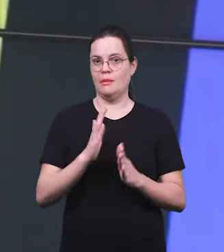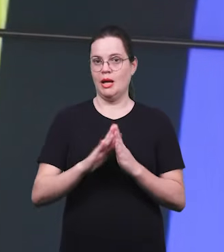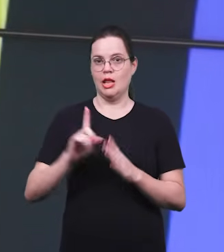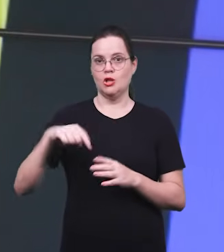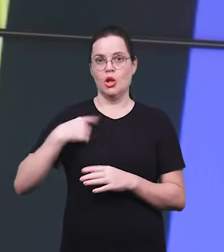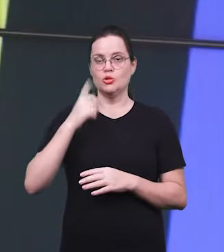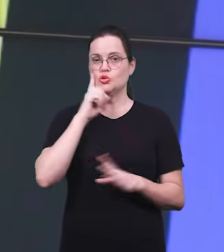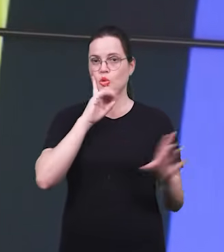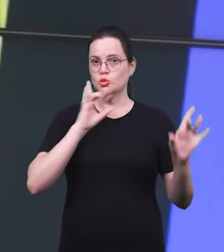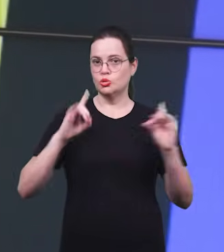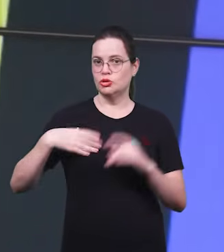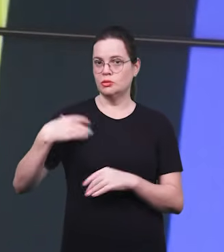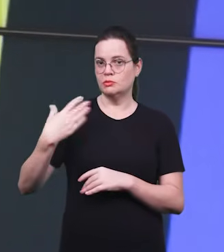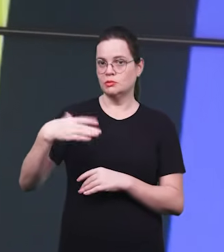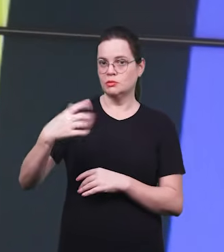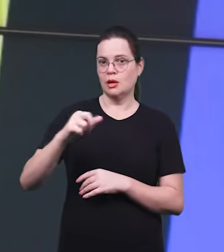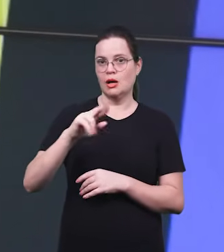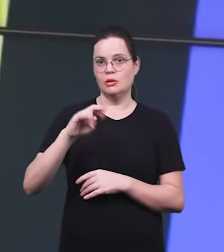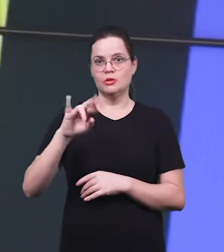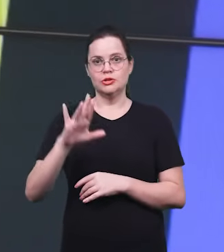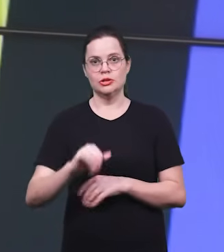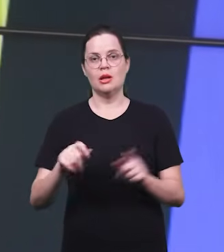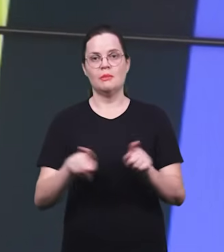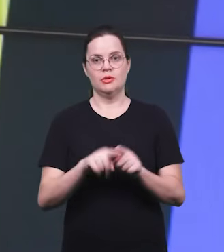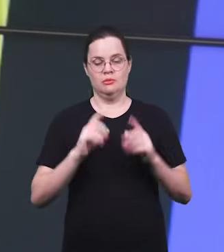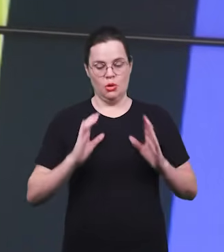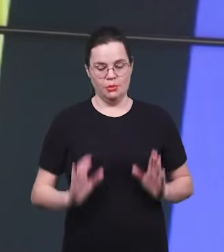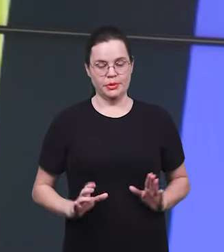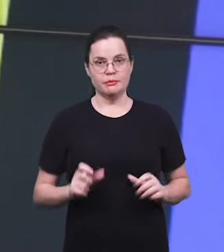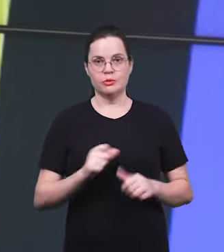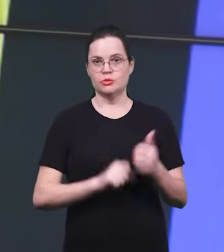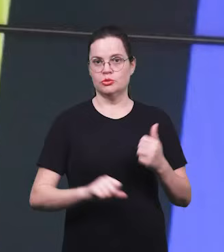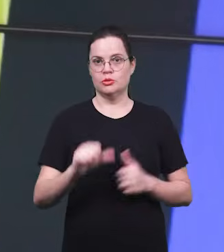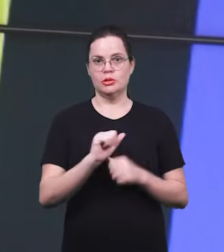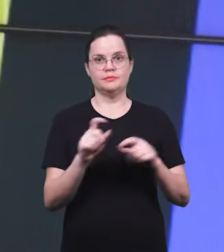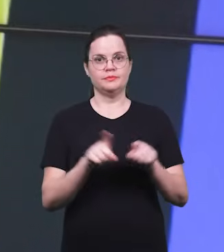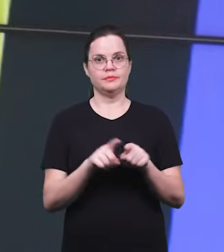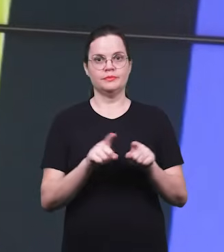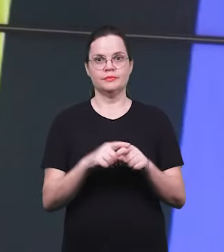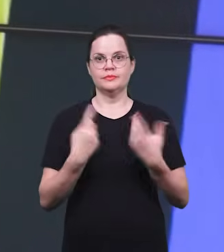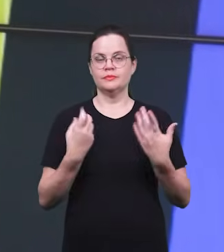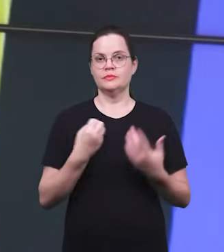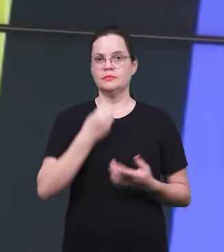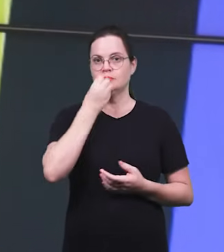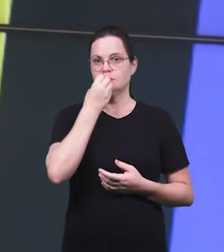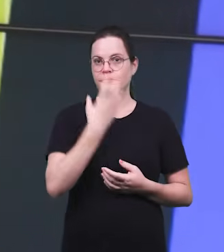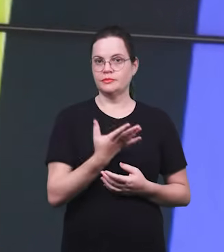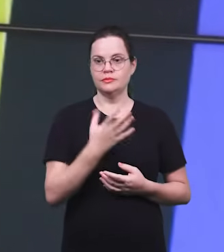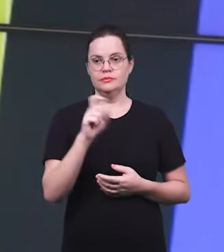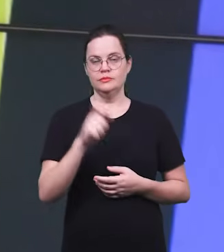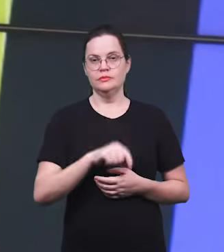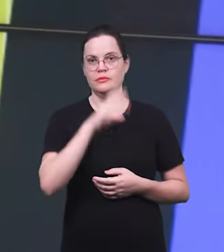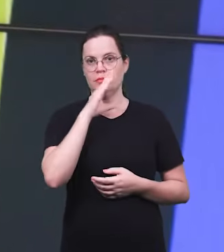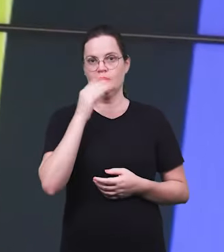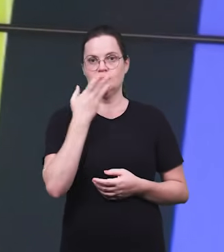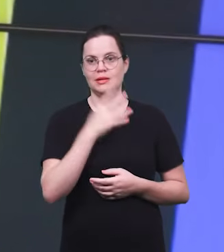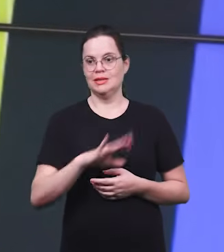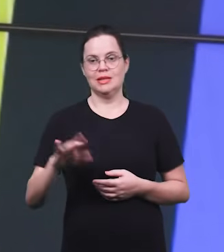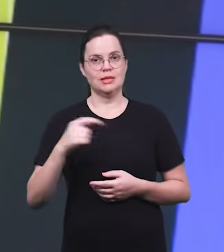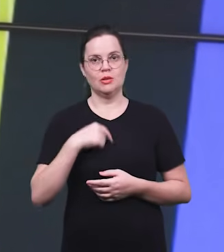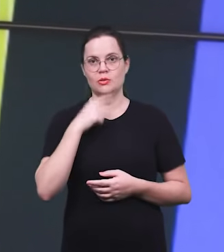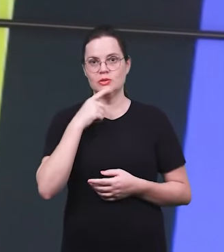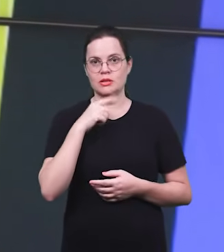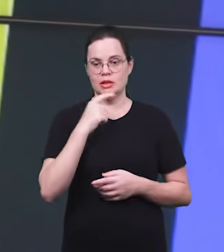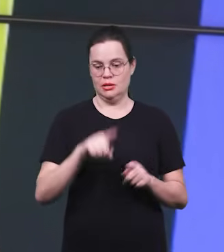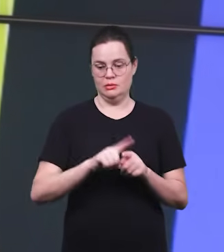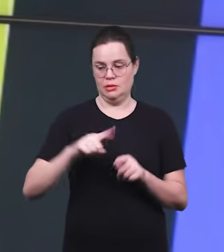rotina, provoca alterações no comportamento, no rendimento da criança, do adolescente, até